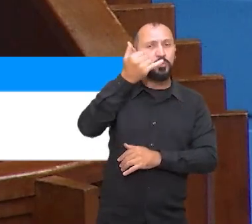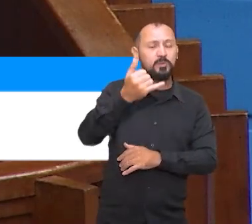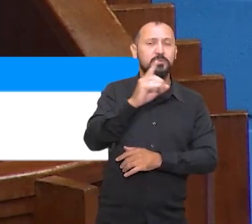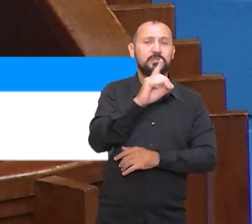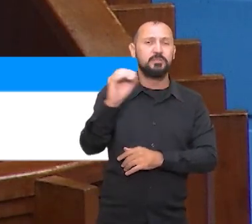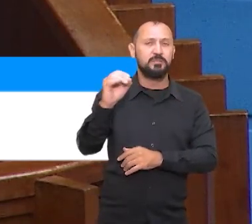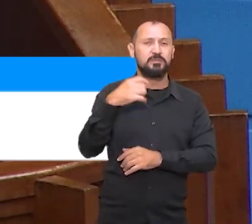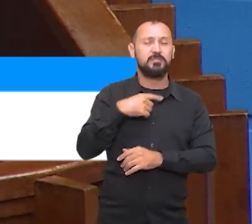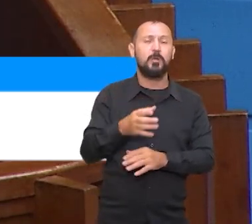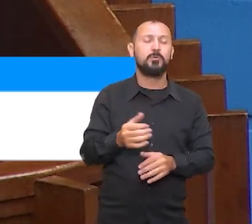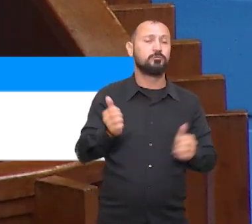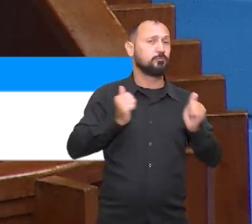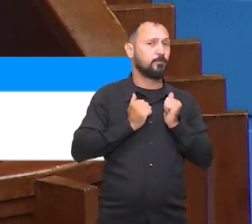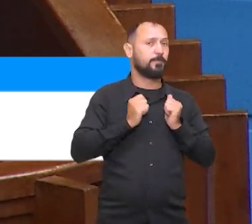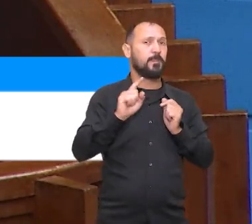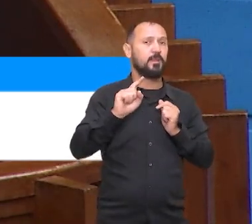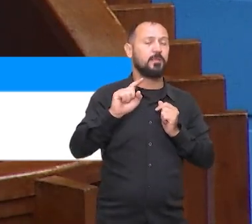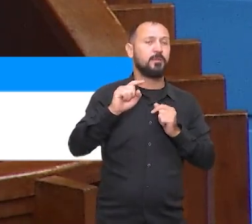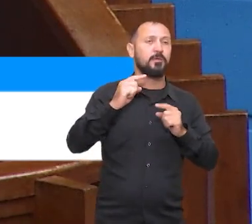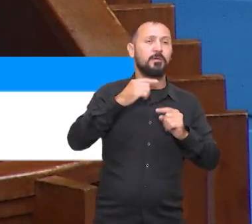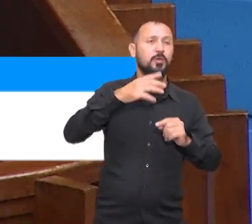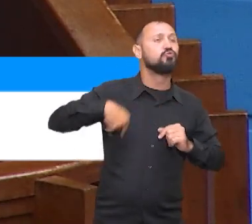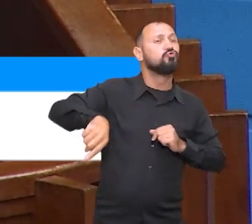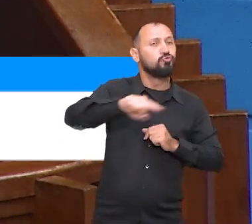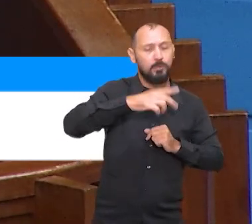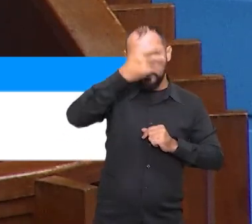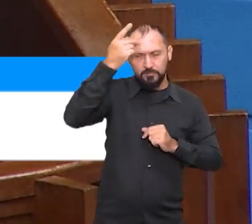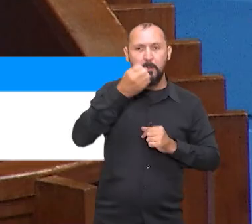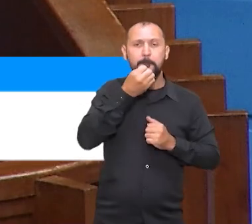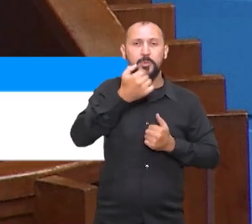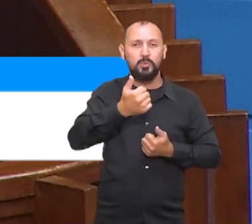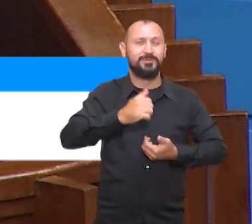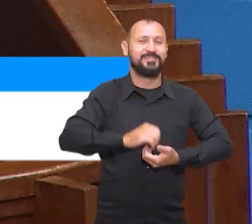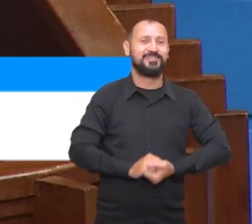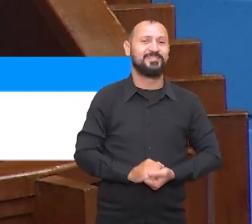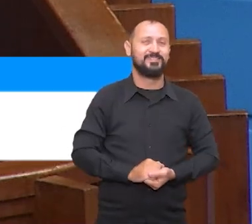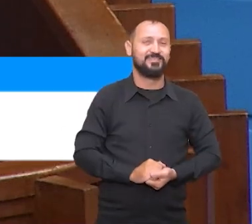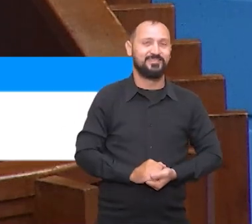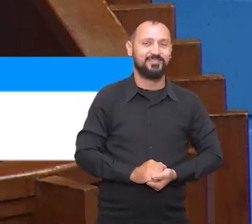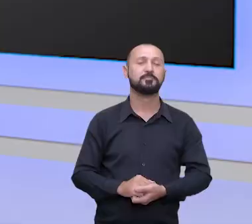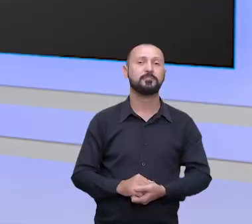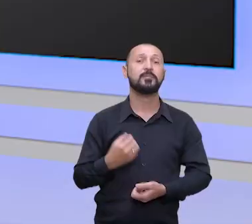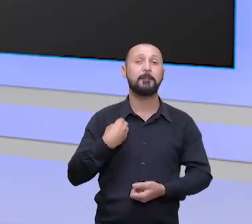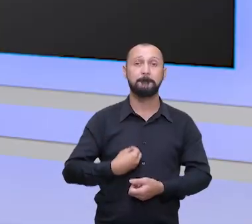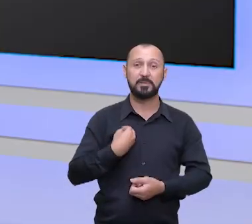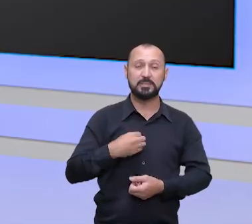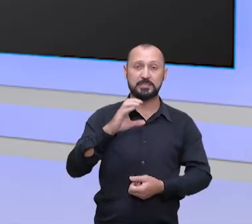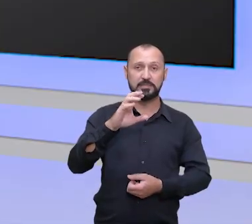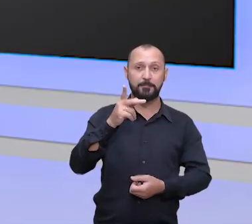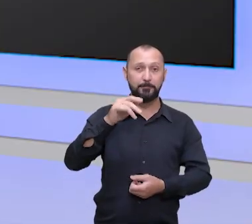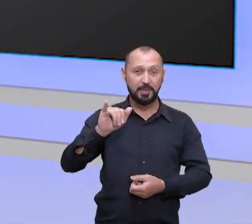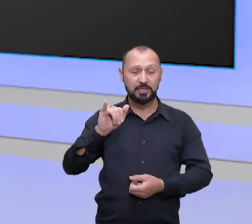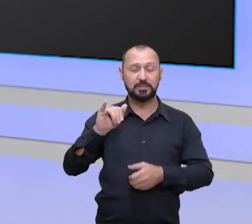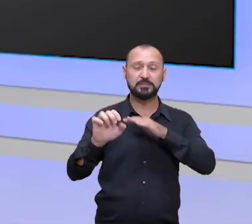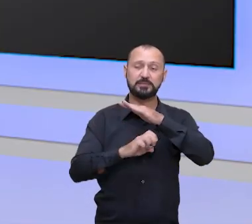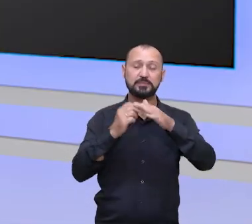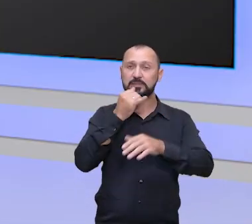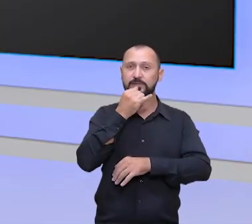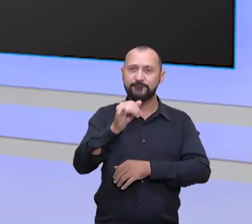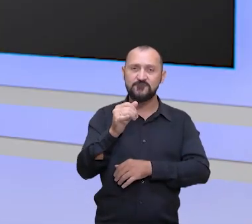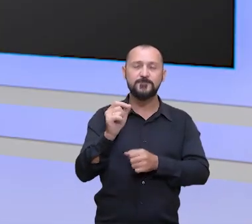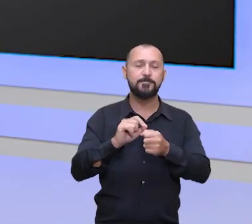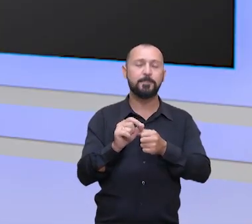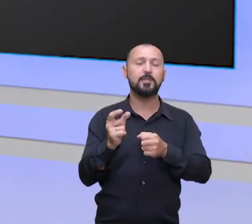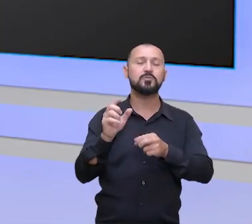não se esqueça, Disque 100, participe, não seja omisso a essa causa que é de toda pessoa de bem. Integrantes da CPI da